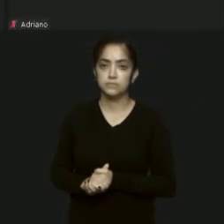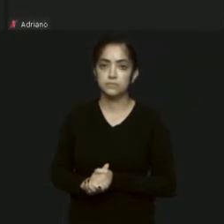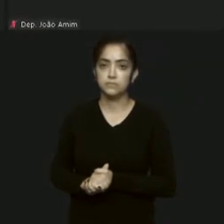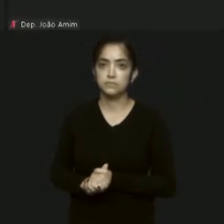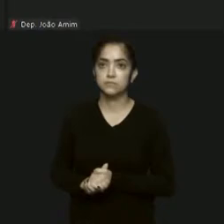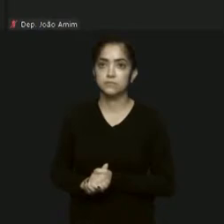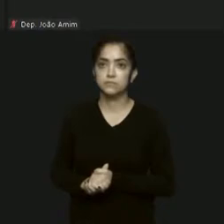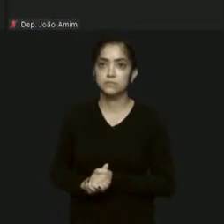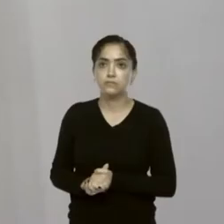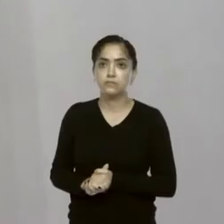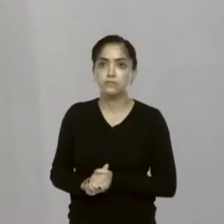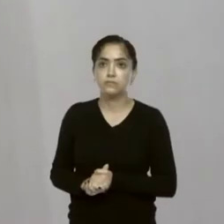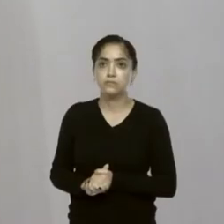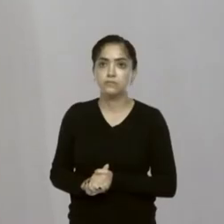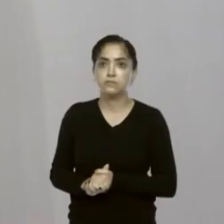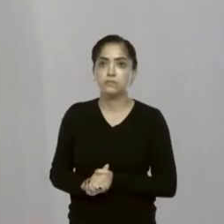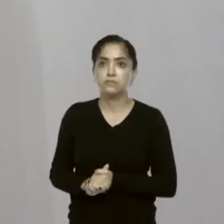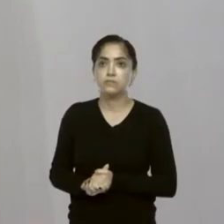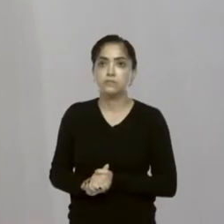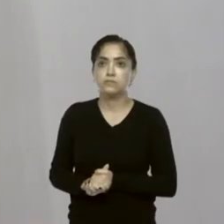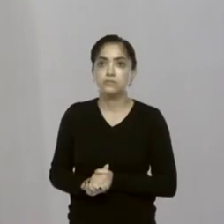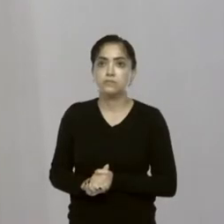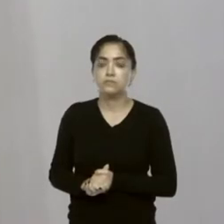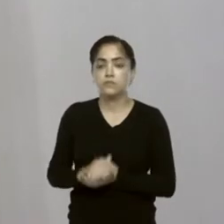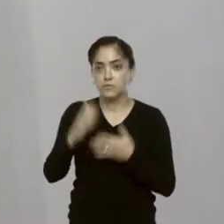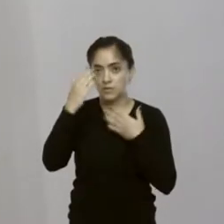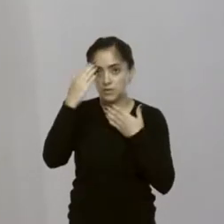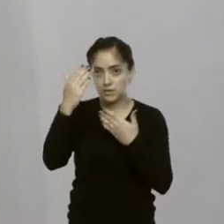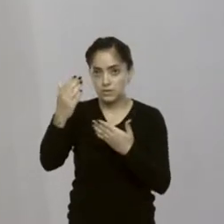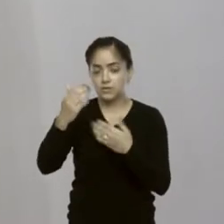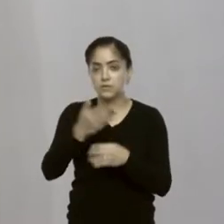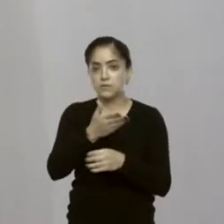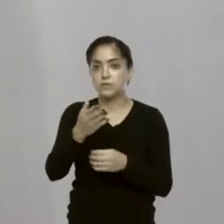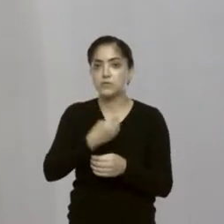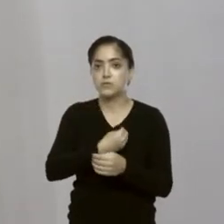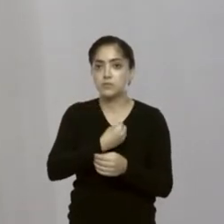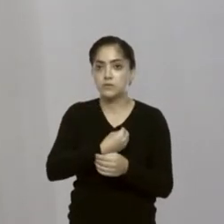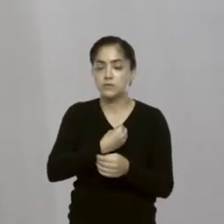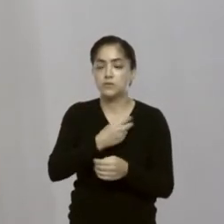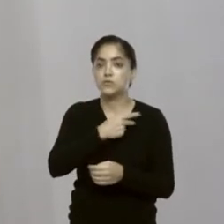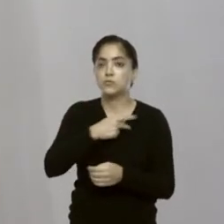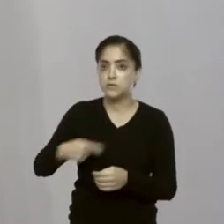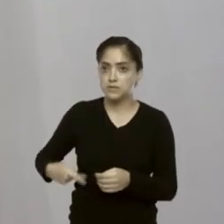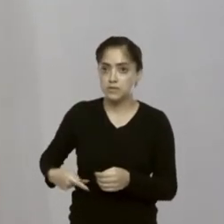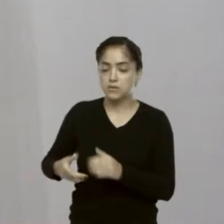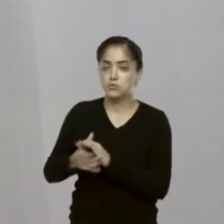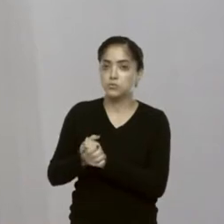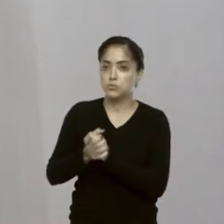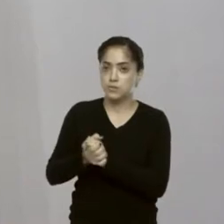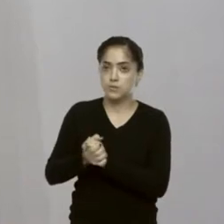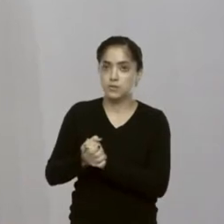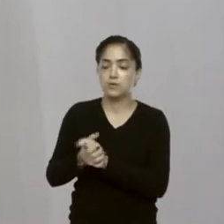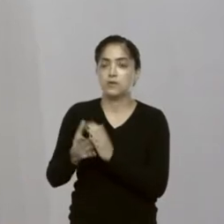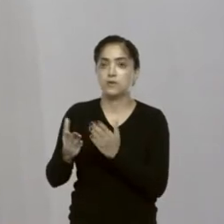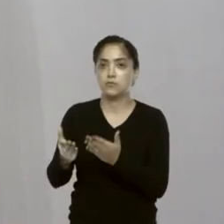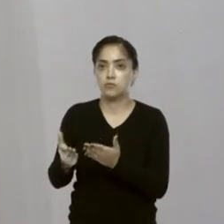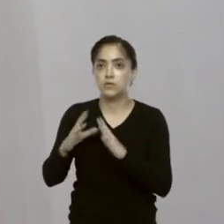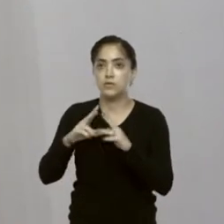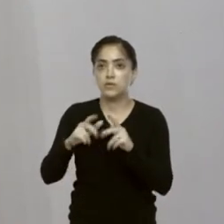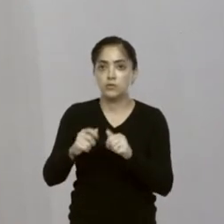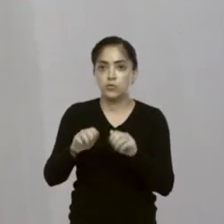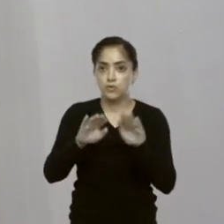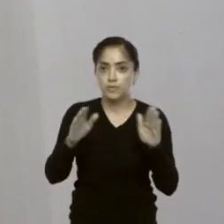Com a graça de Deus, quero agradecer a todo o presente, senhor presidente, cumprimentá-lo, assim toda a